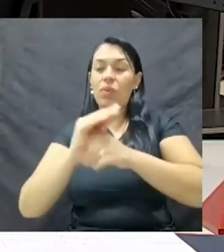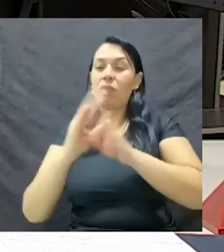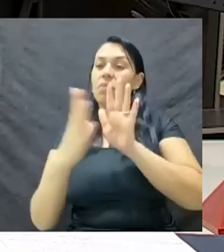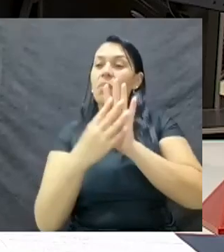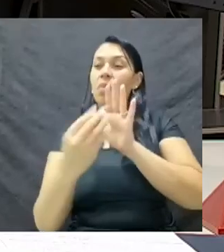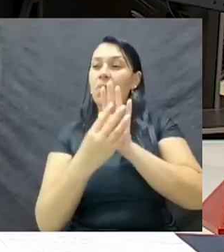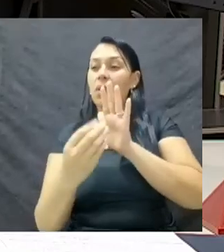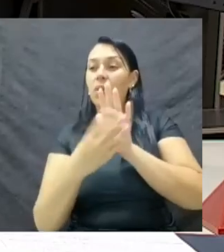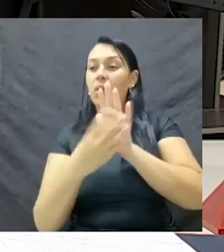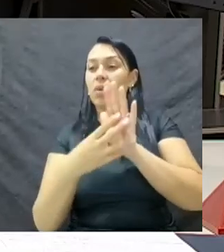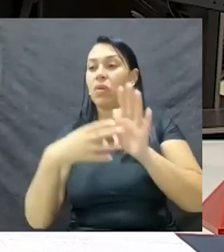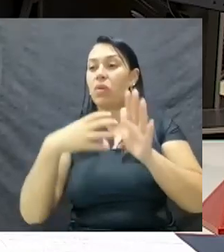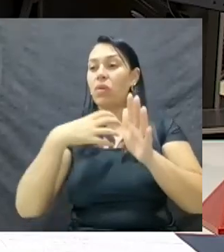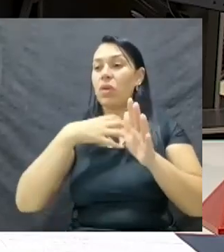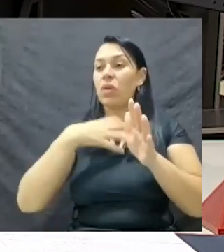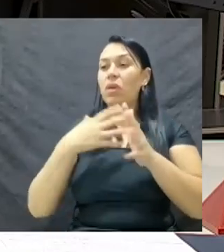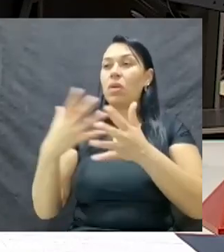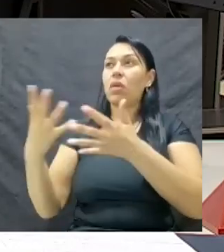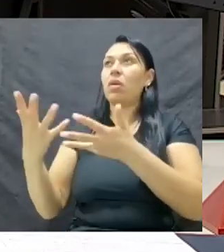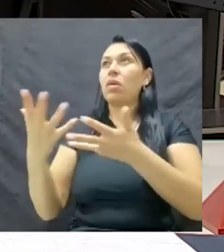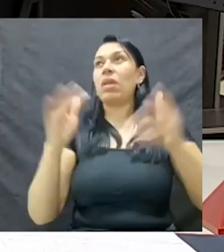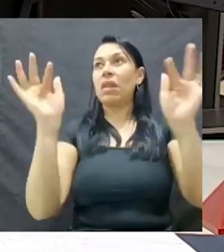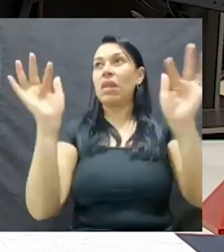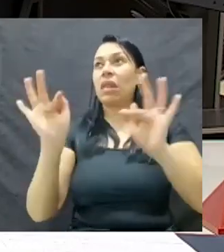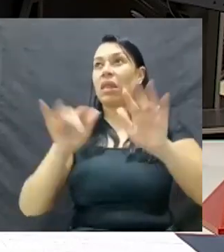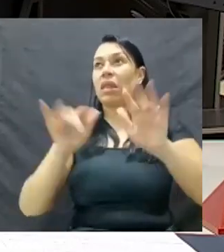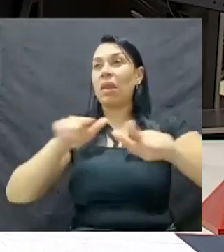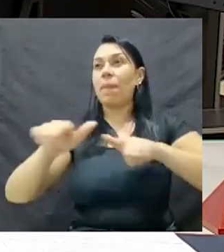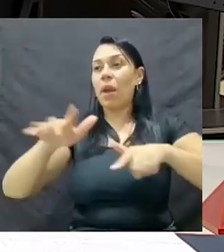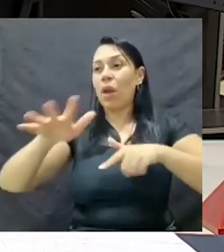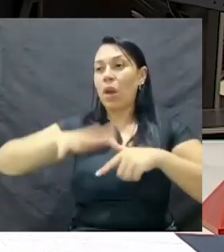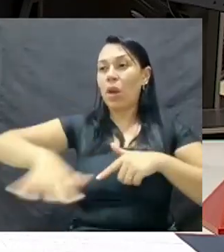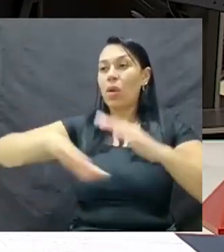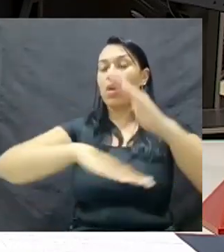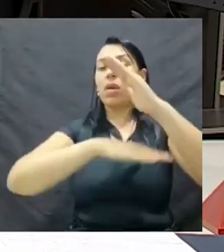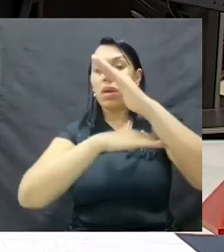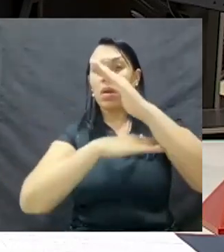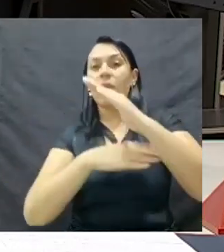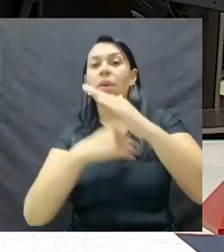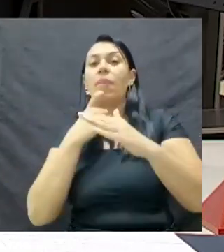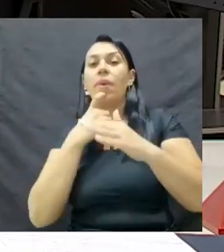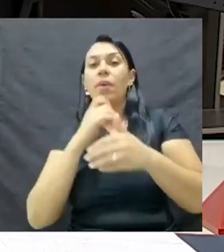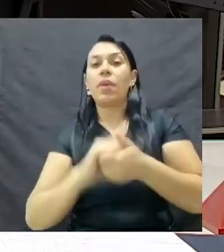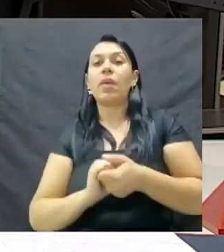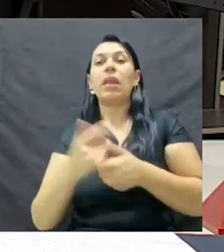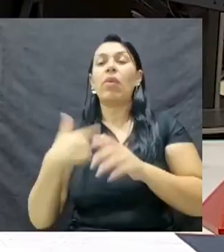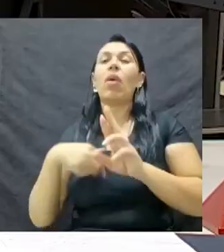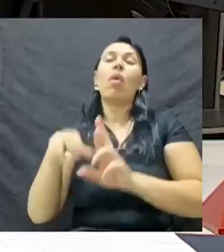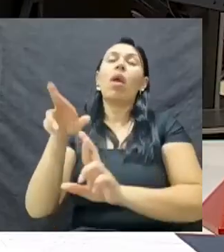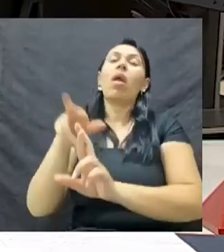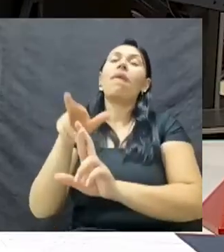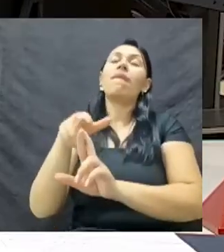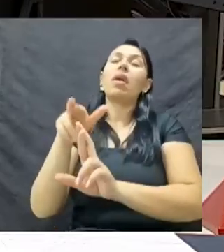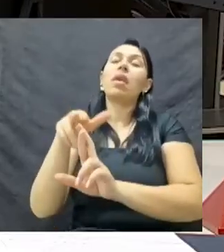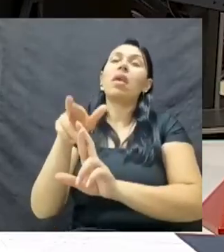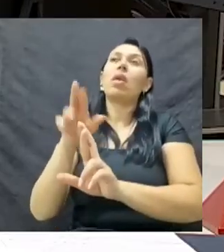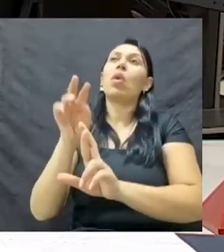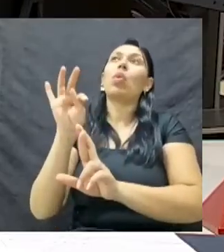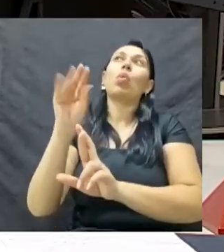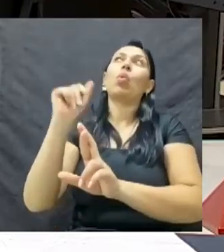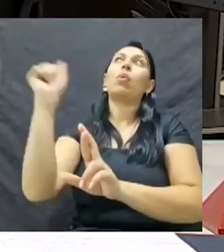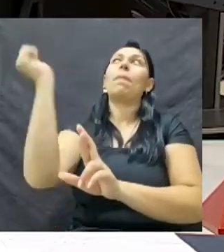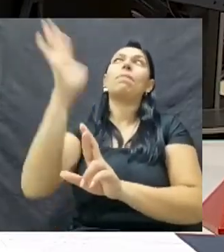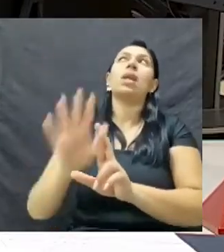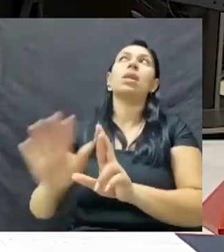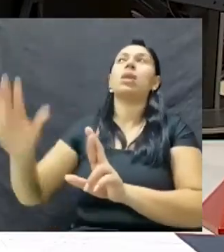aí para o trabalho da Câmara. Então a Câmara Municipal de Campinas ela é uma referência em todo o Brasil. Nós recebemos